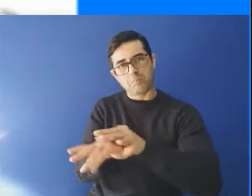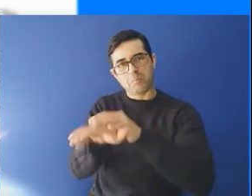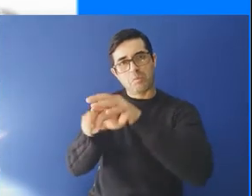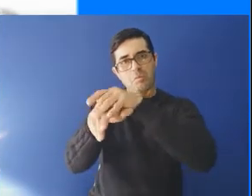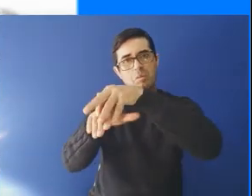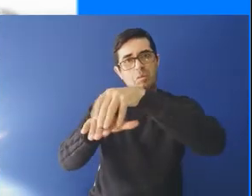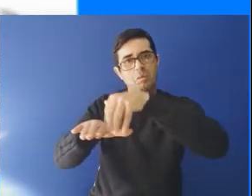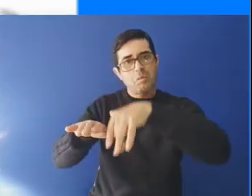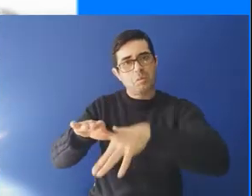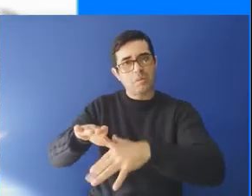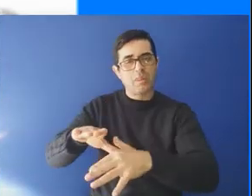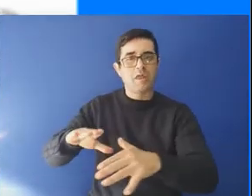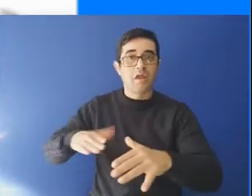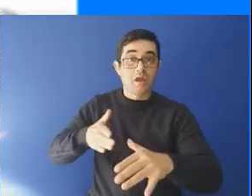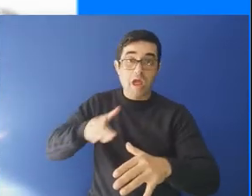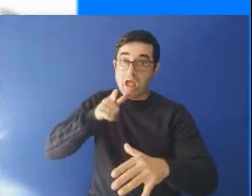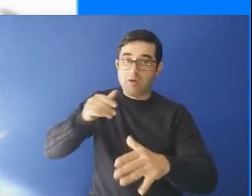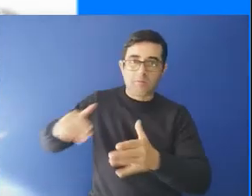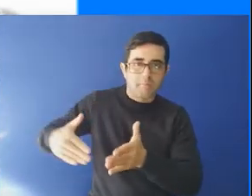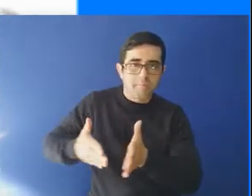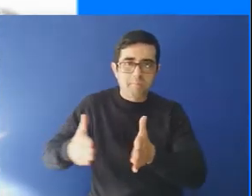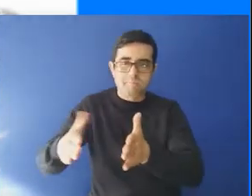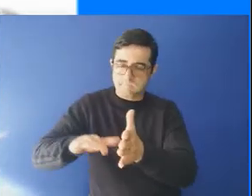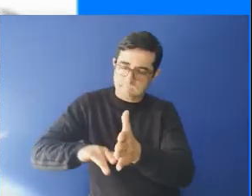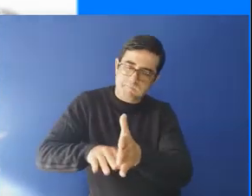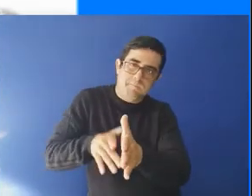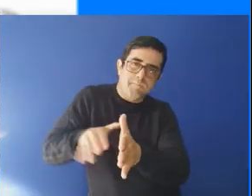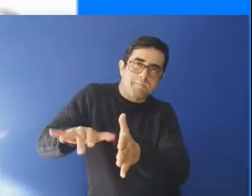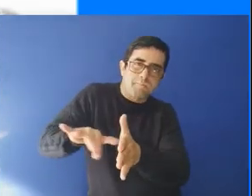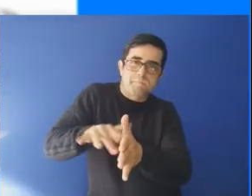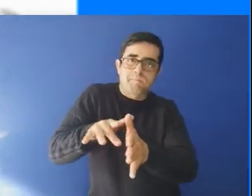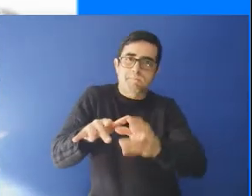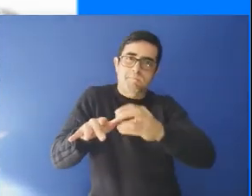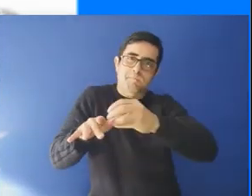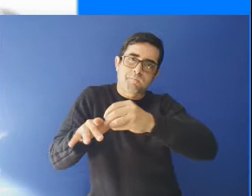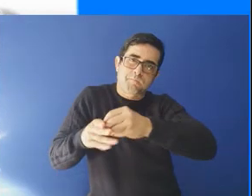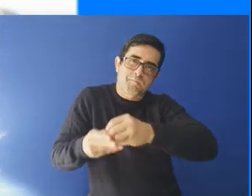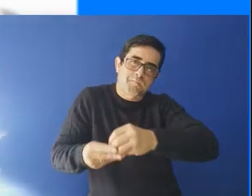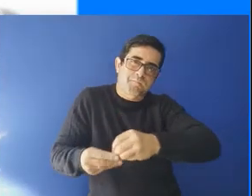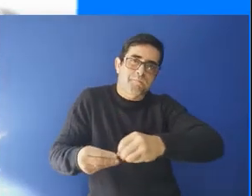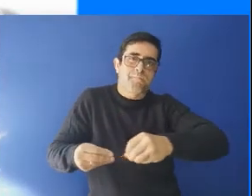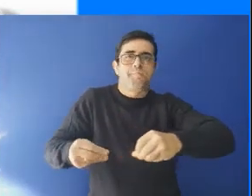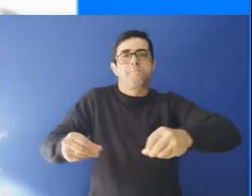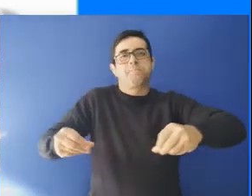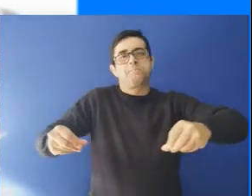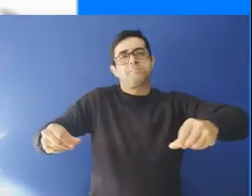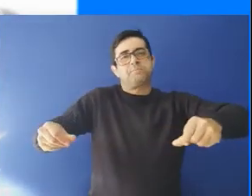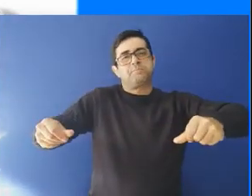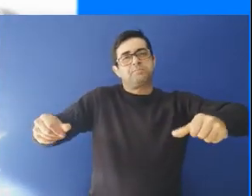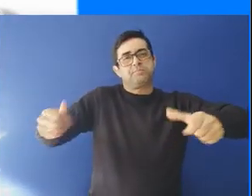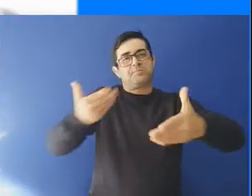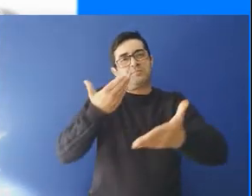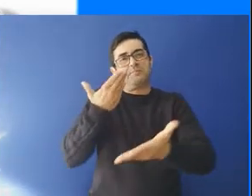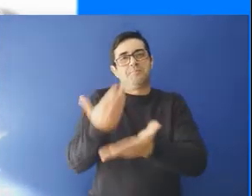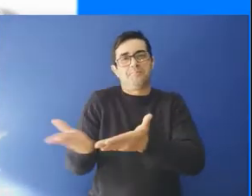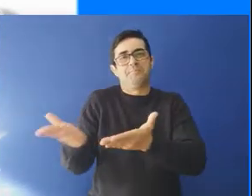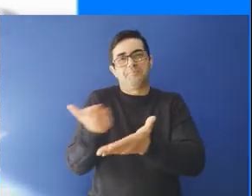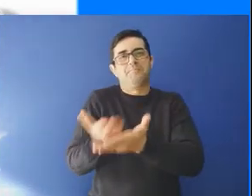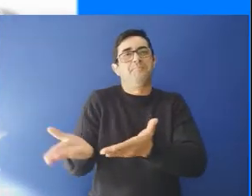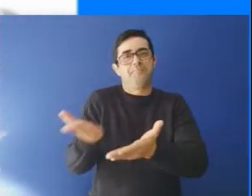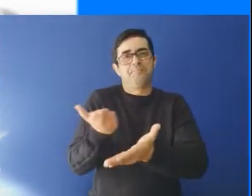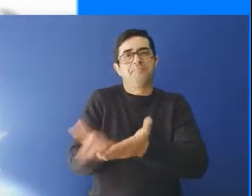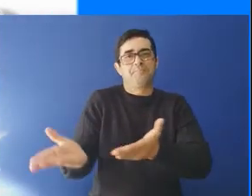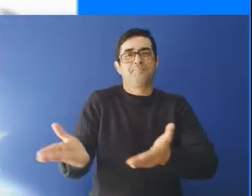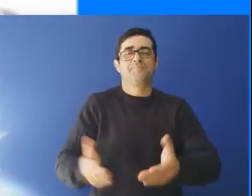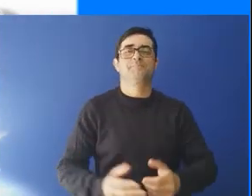assoreando os rios, diminuindo a profundidade dos rios e causando dois prejuízos. Um pela perda de solo e outro pela perda